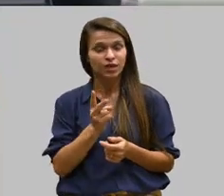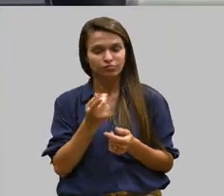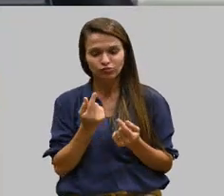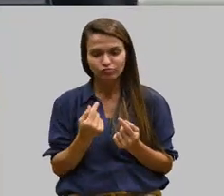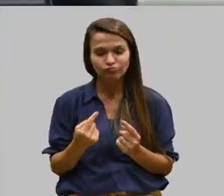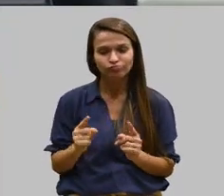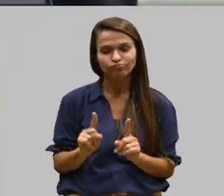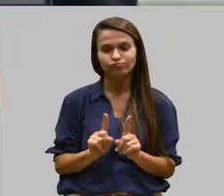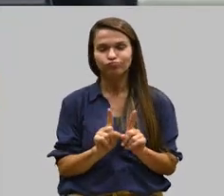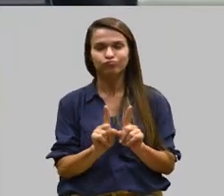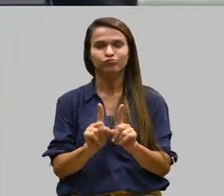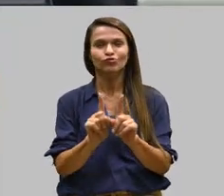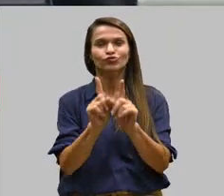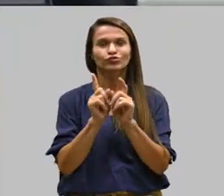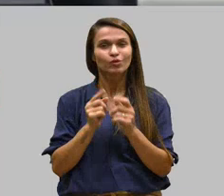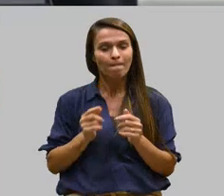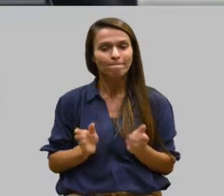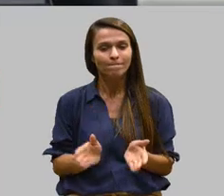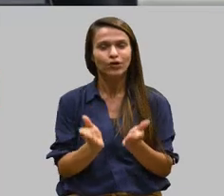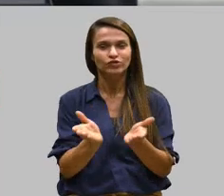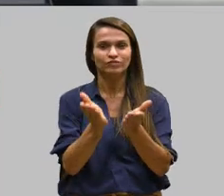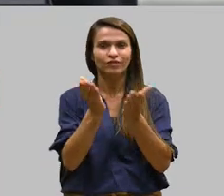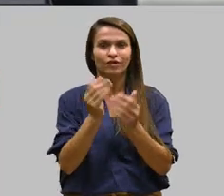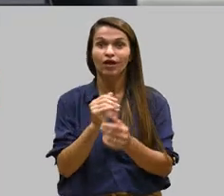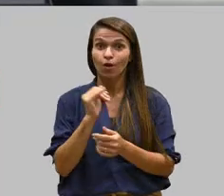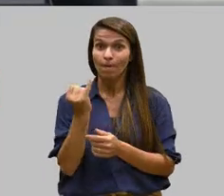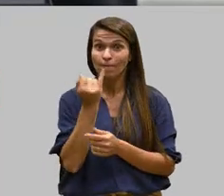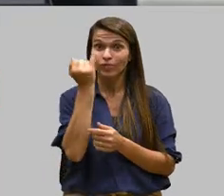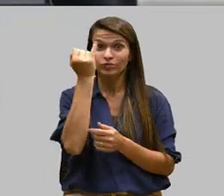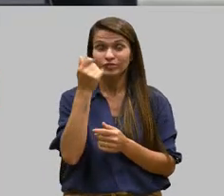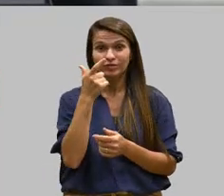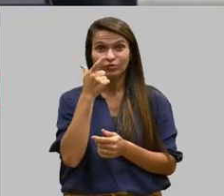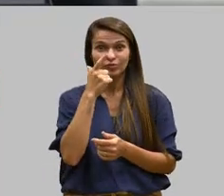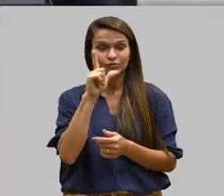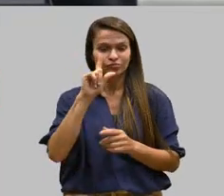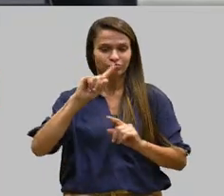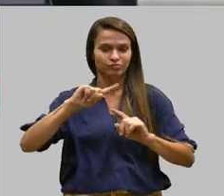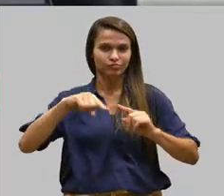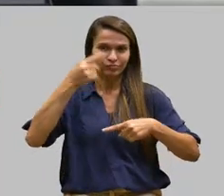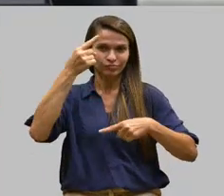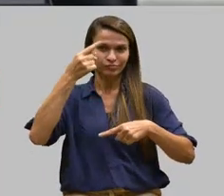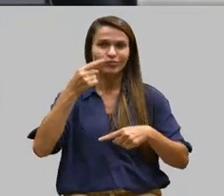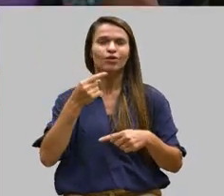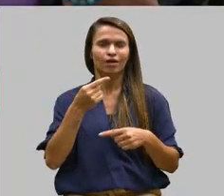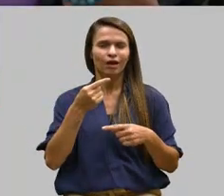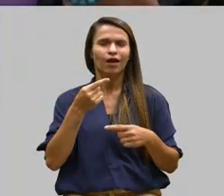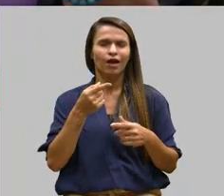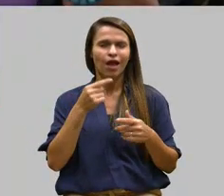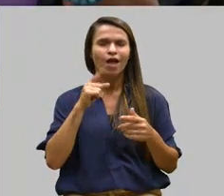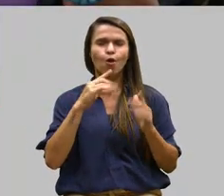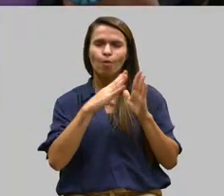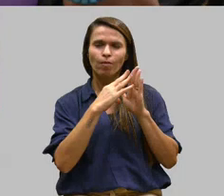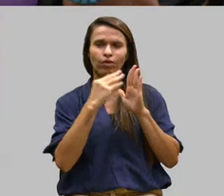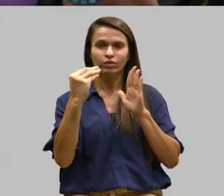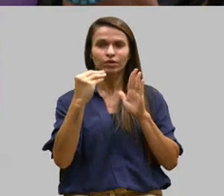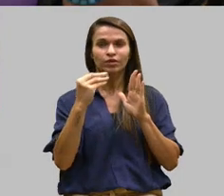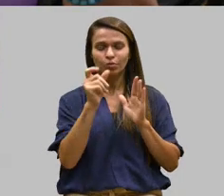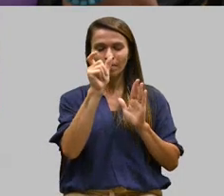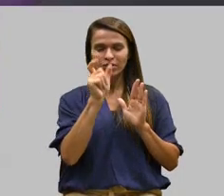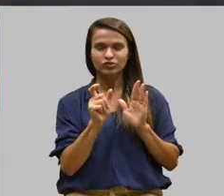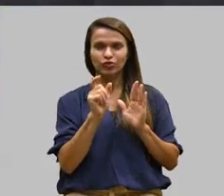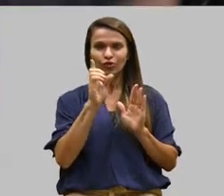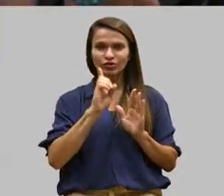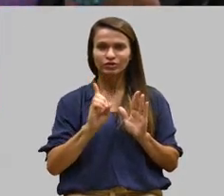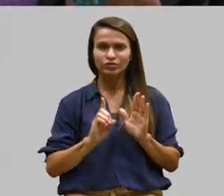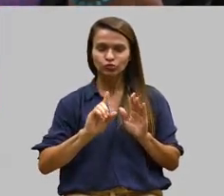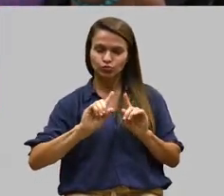também é fundamental para alcançar o sucesso que você alcançou né você é um exemplo de pessoa com deficiência que